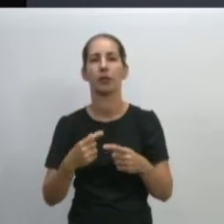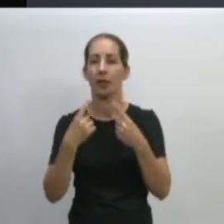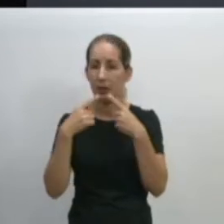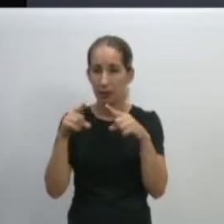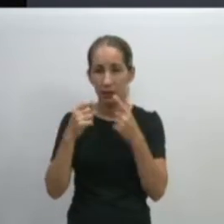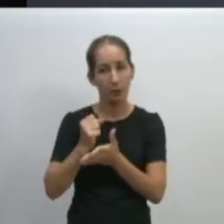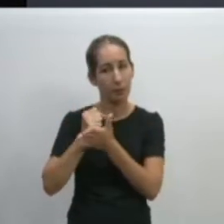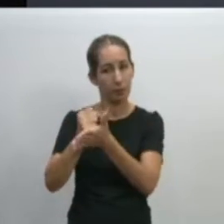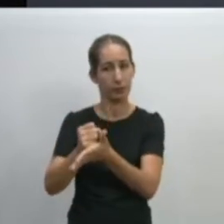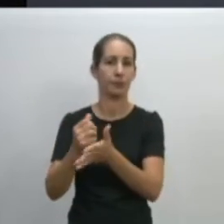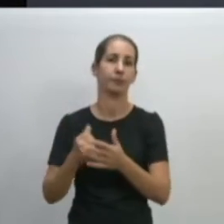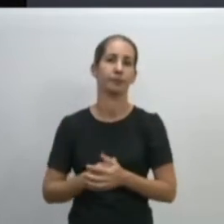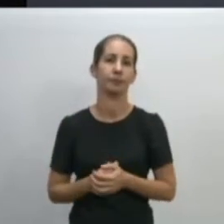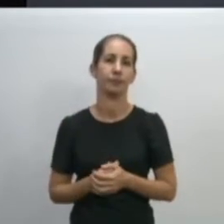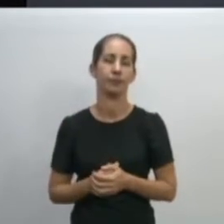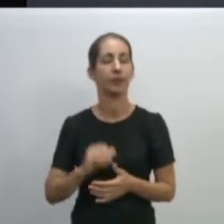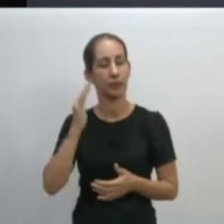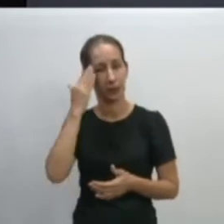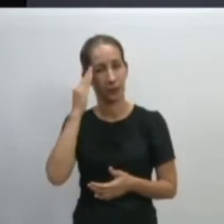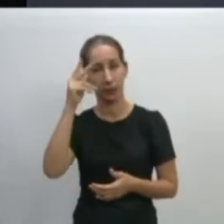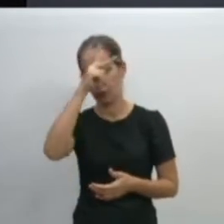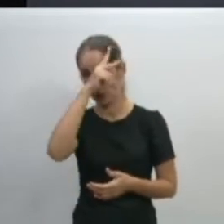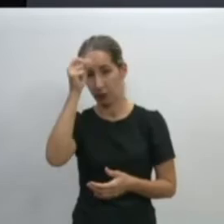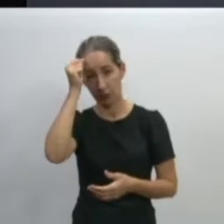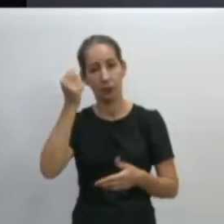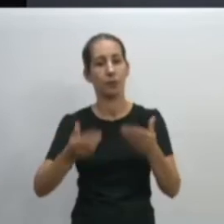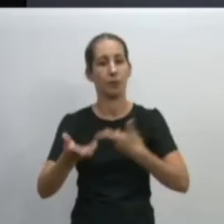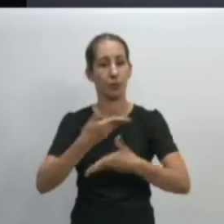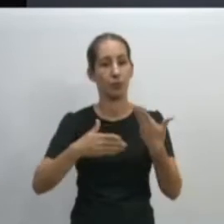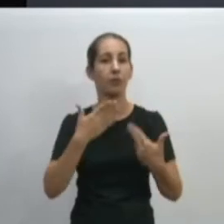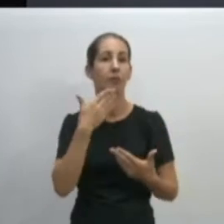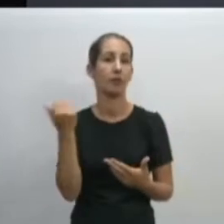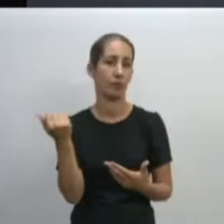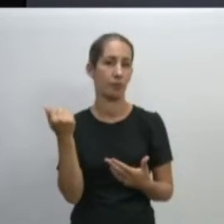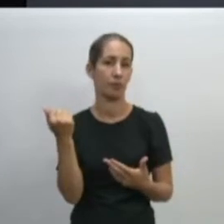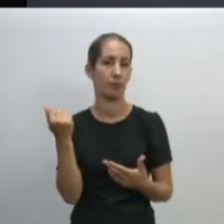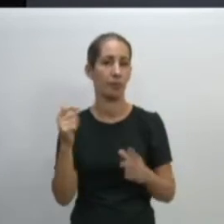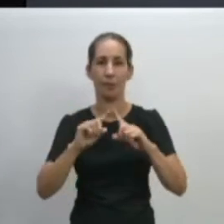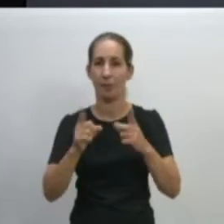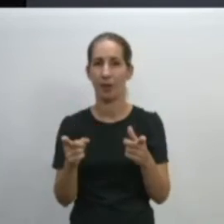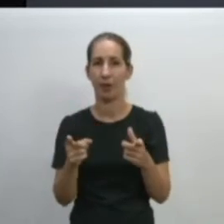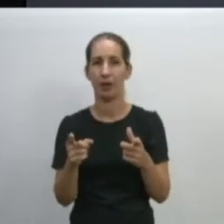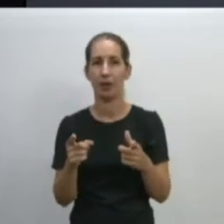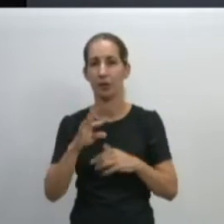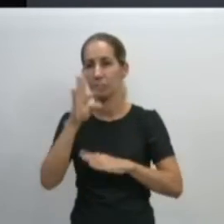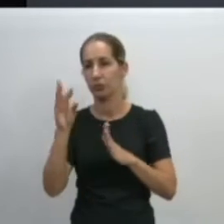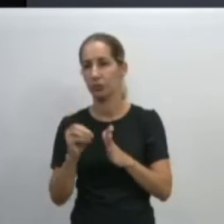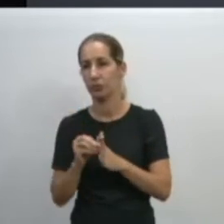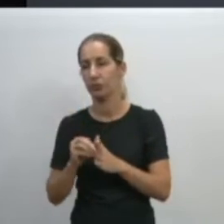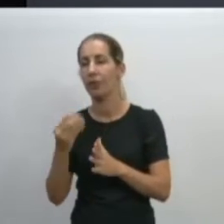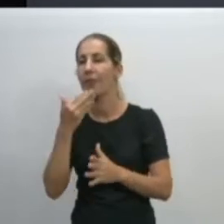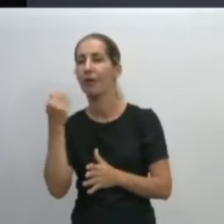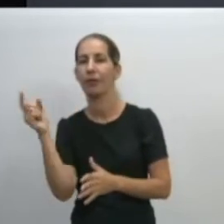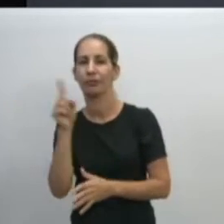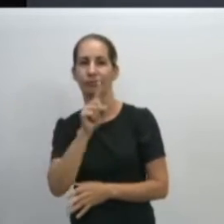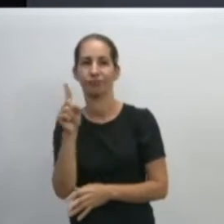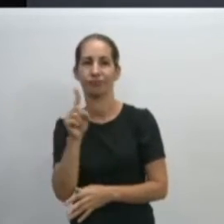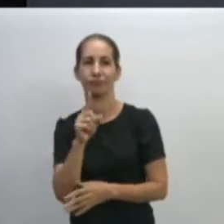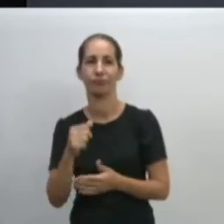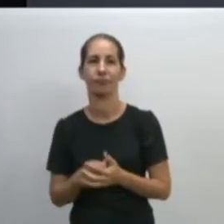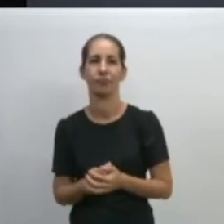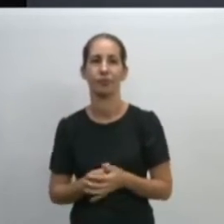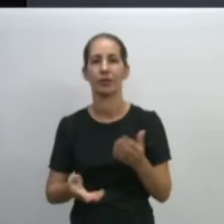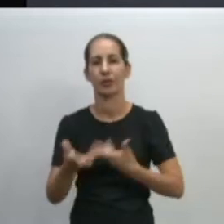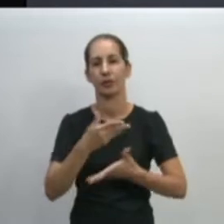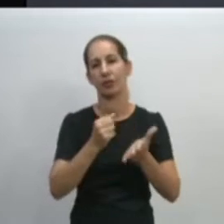crítica construtiva, por entender que o governo está procurando o que é melhor, mas nem tudo que é o melhor que é realizado é o que